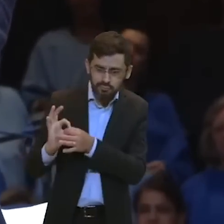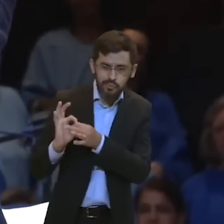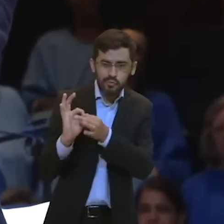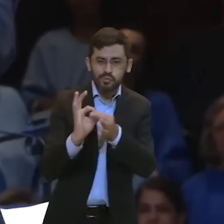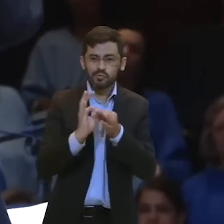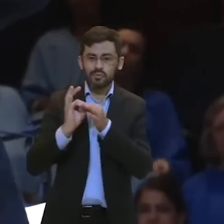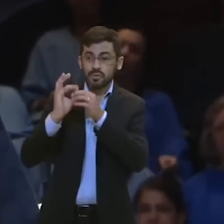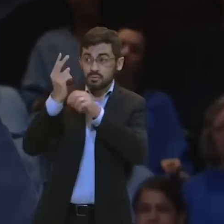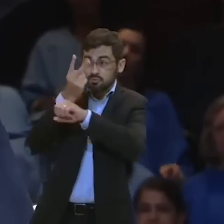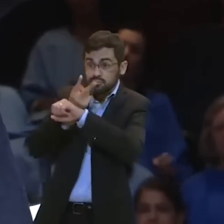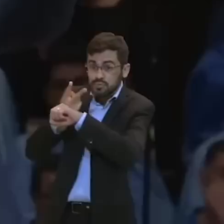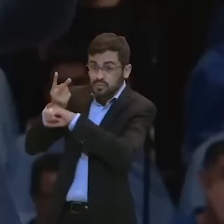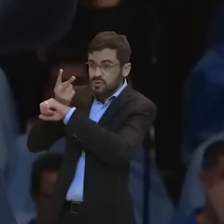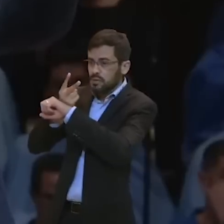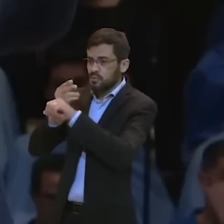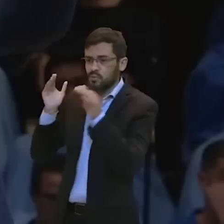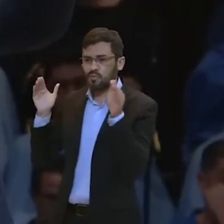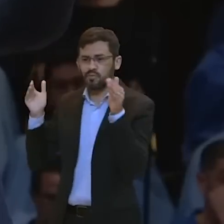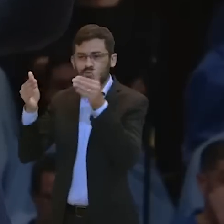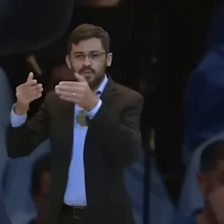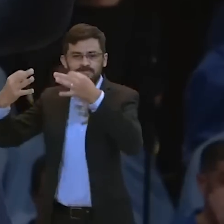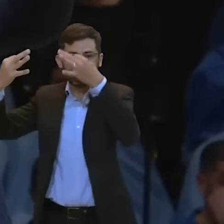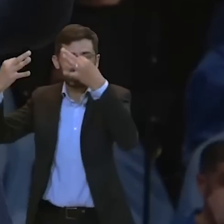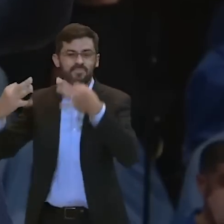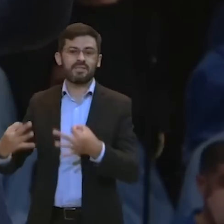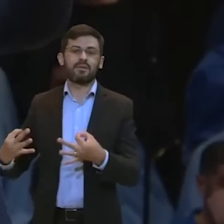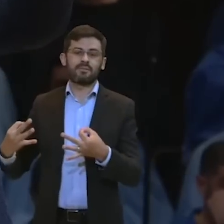buscando com o foco certo,